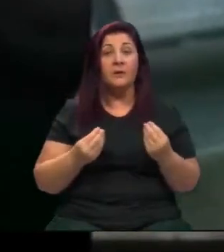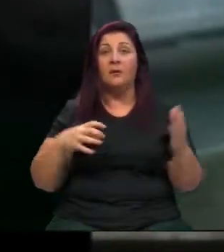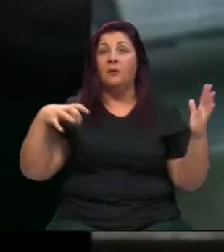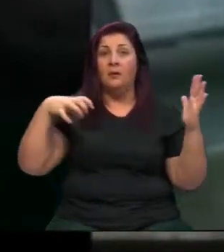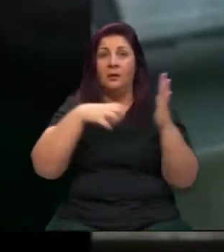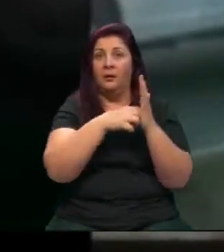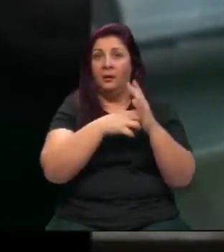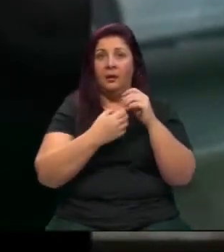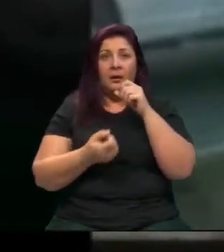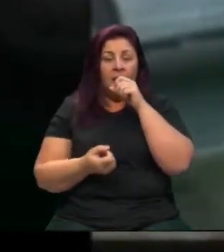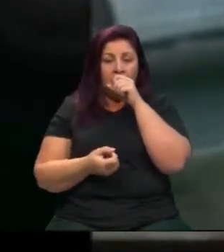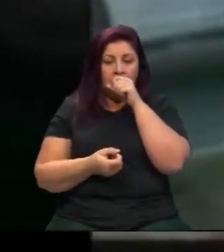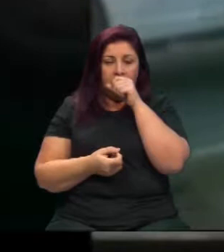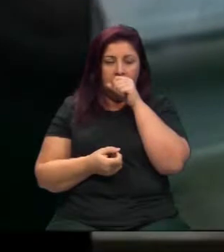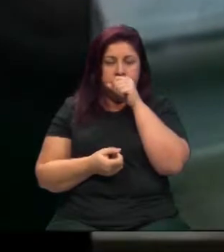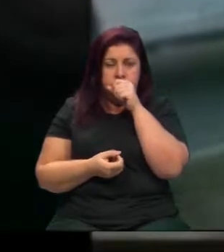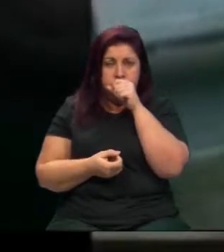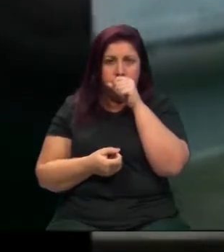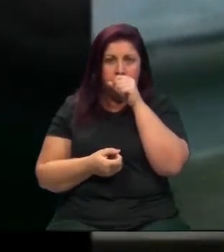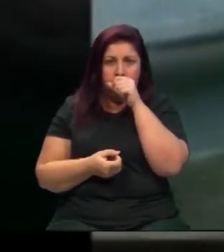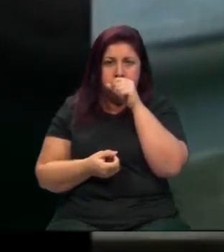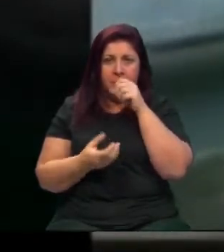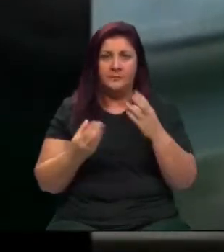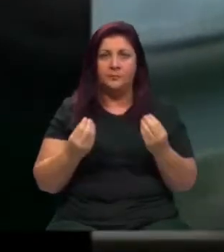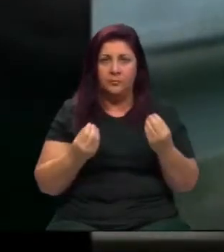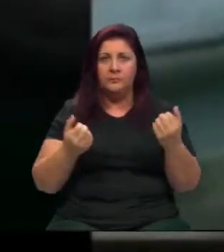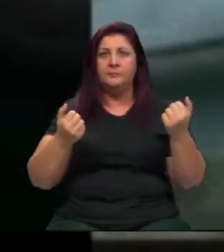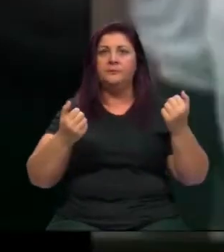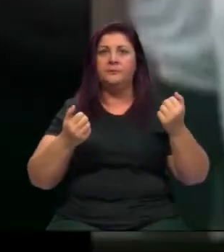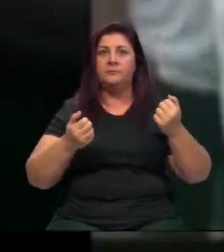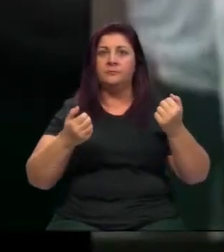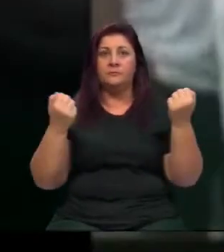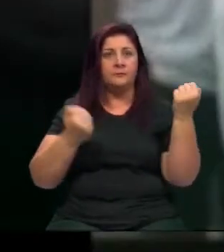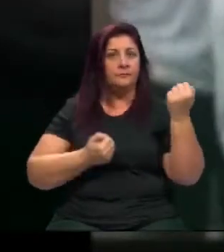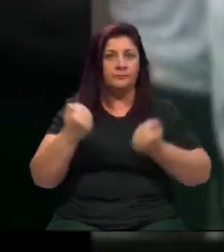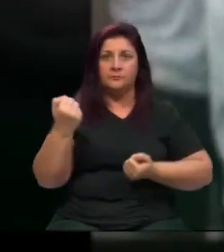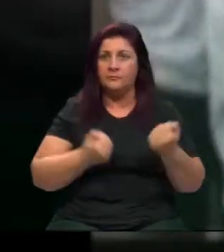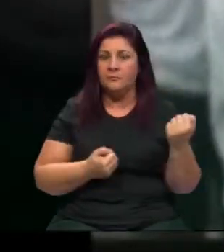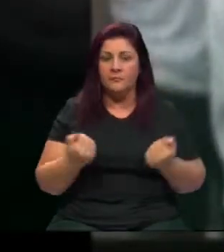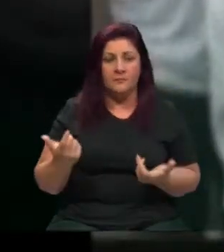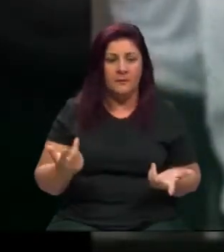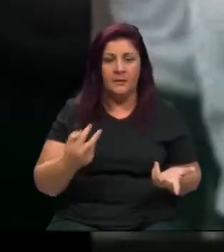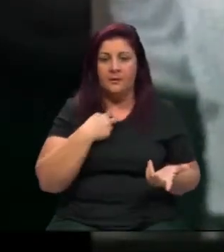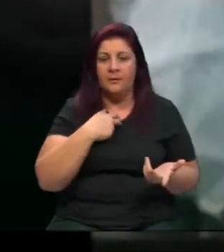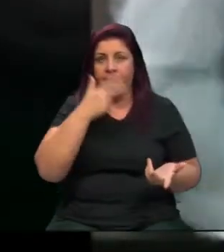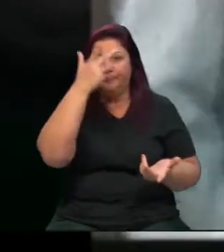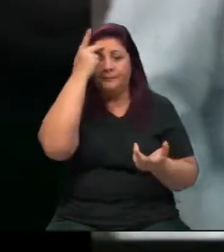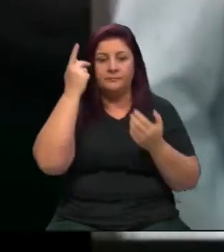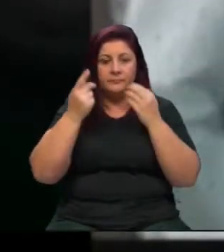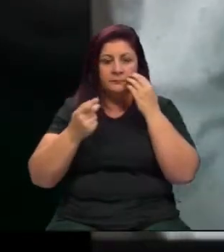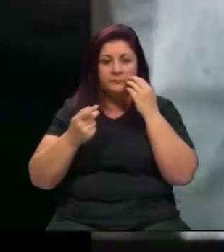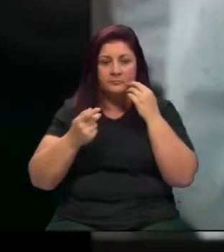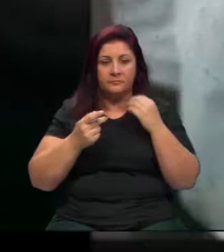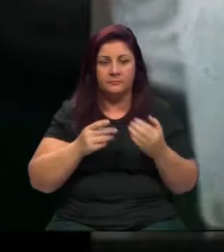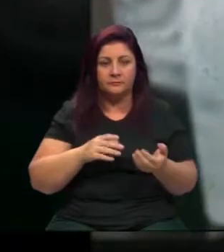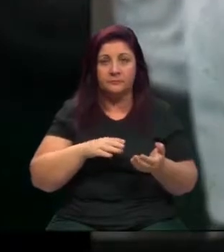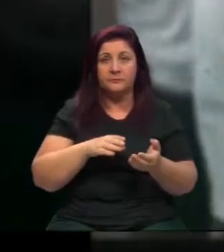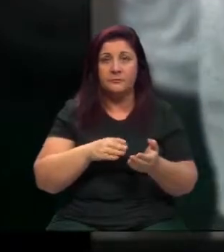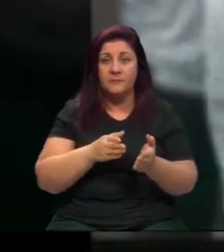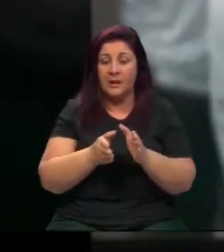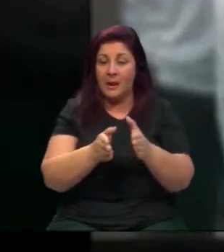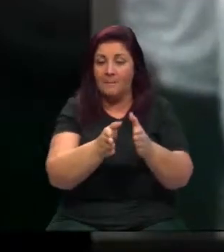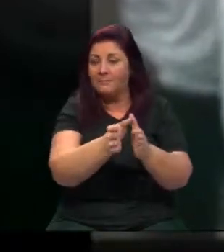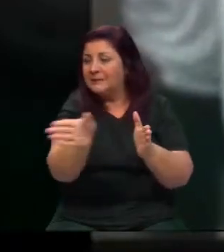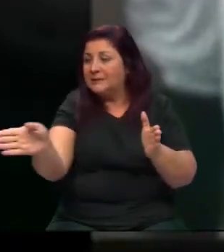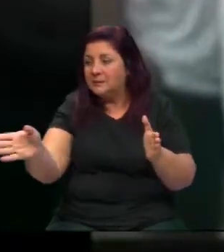aqui. Muito carro e não tem condições de Jardim Califórnia, o pessoal do Jardim Califórnia sair para essa pista.